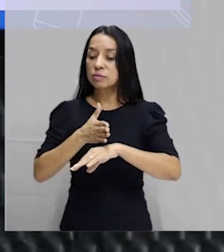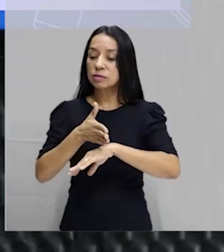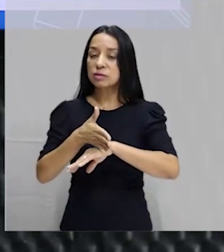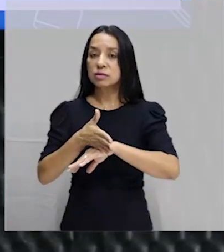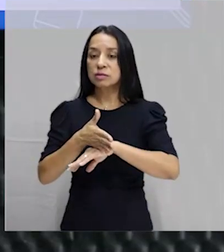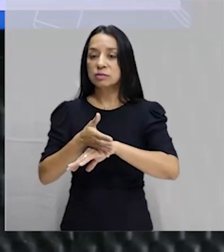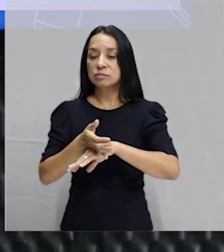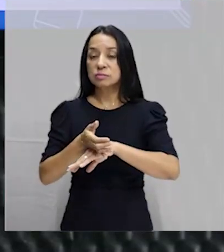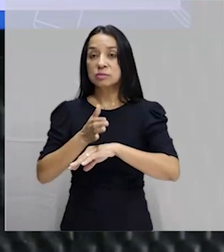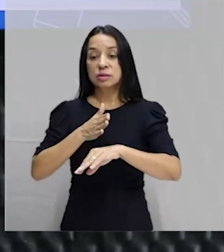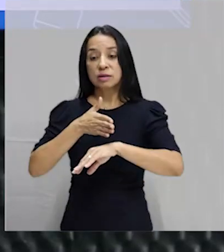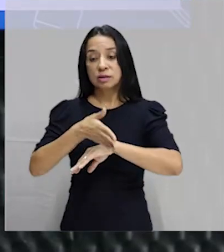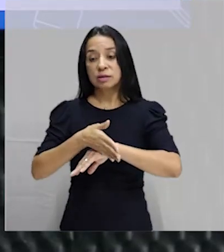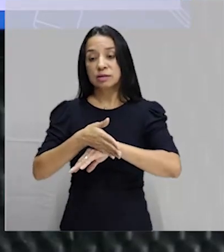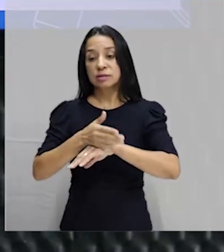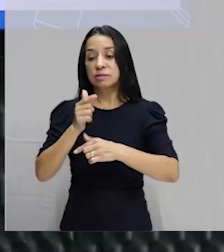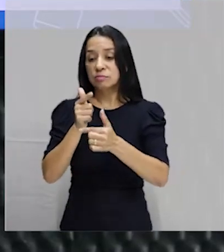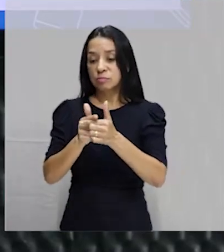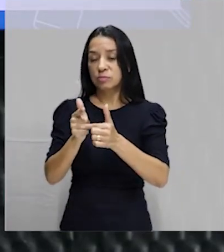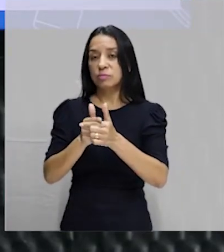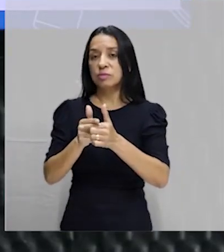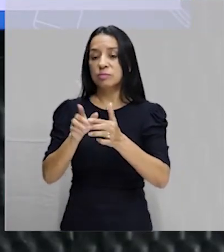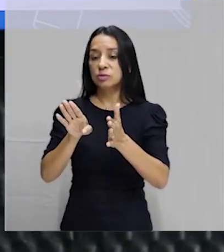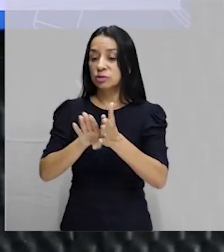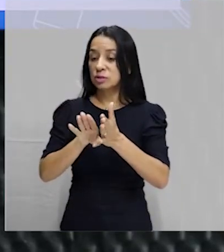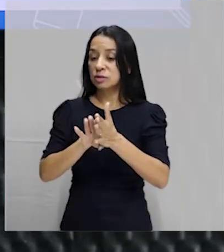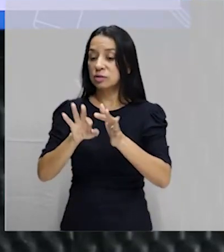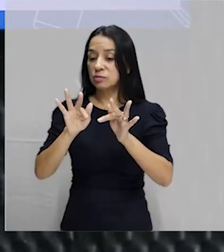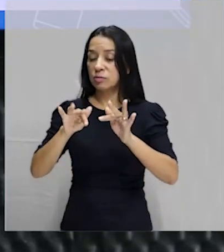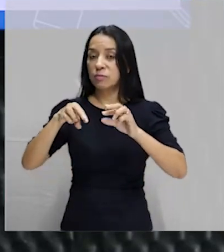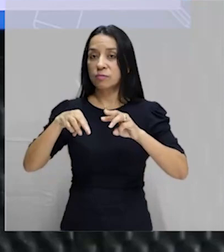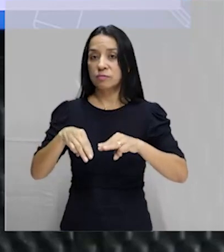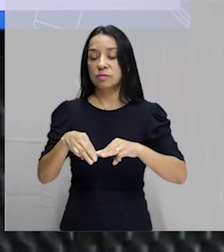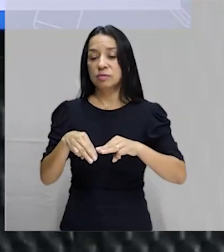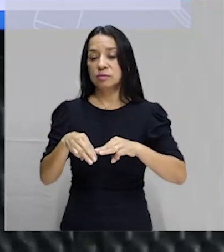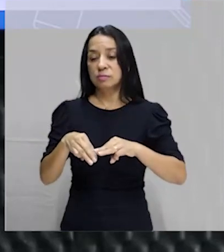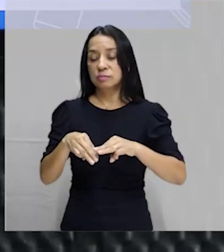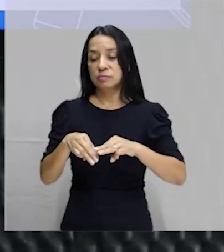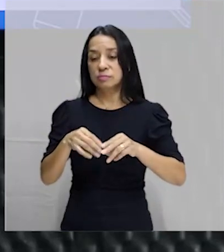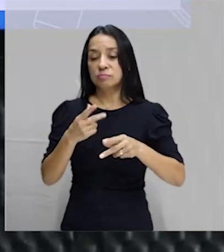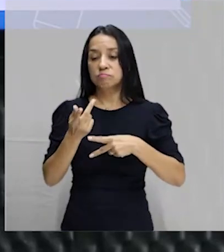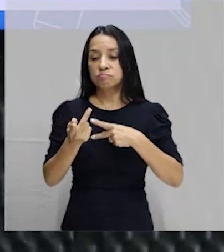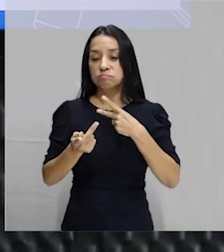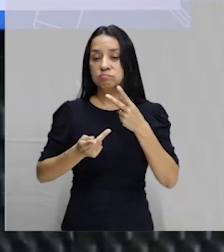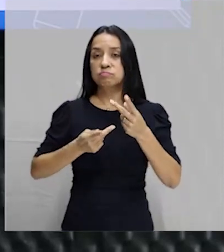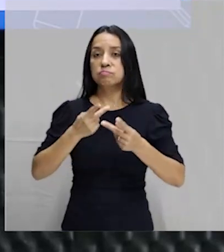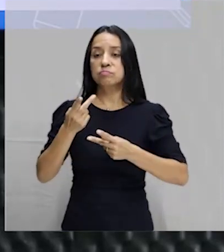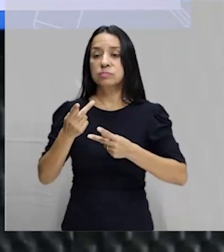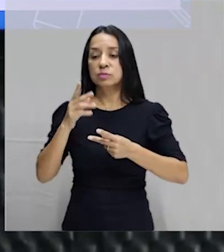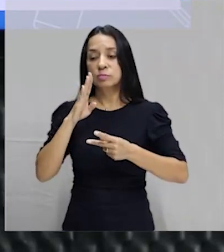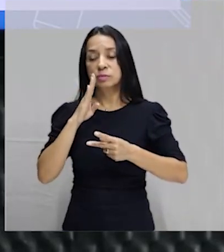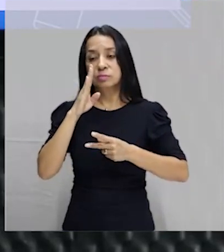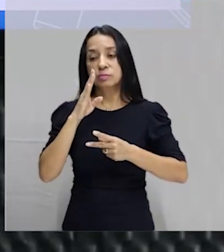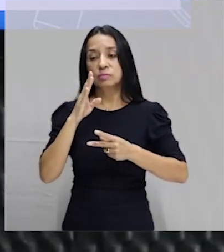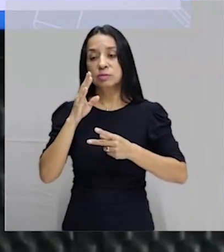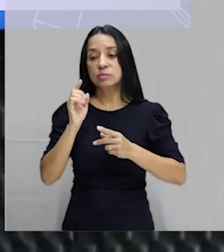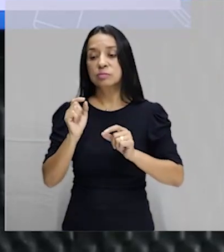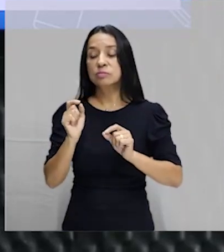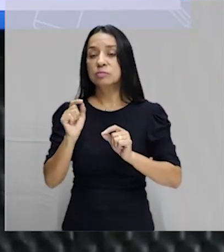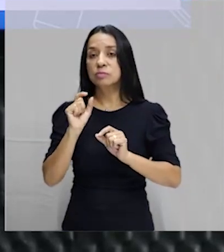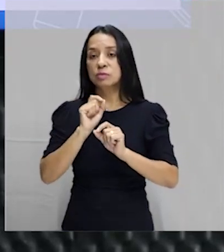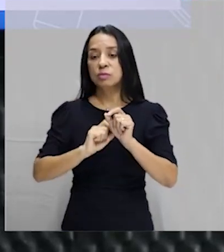em colapso, ou seja, chegando ao seu fim, eu diria, principalmente por motivos